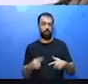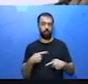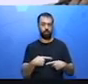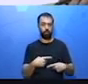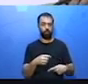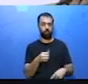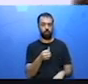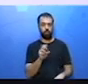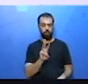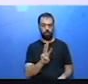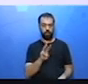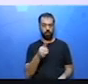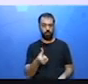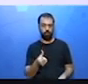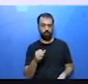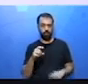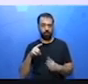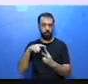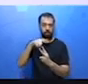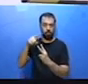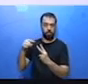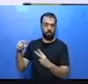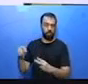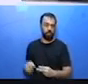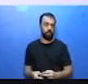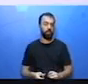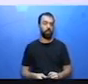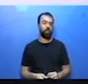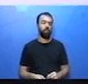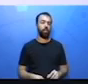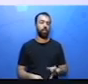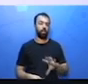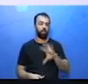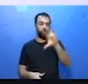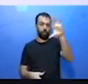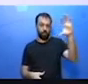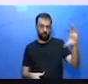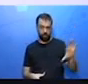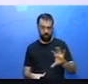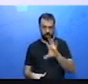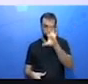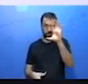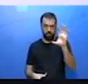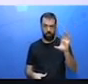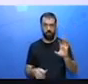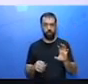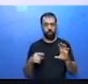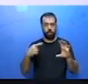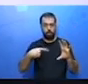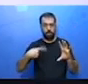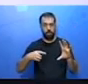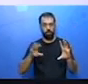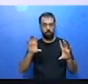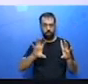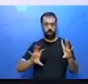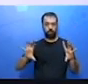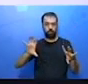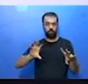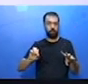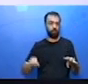36π. Agora o exercício está chegando ao fim, né? Que é a área do círculo maior menos a área do círculo